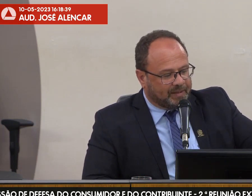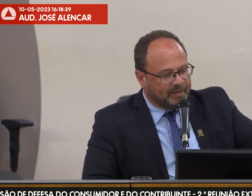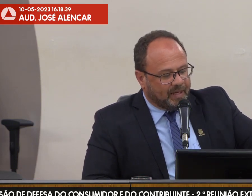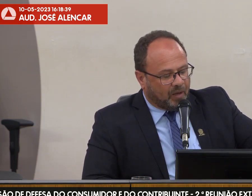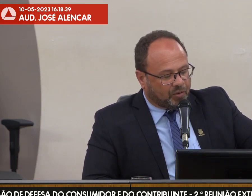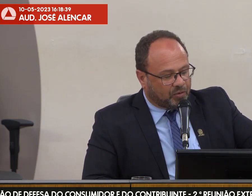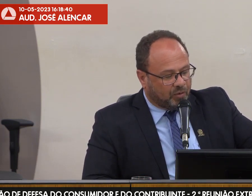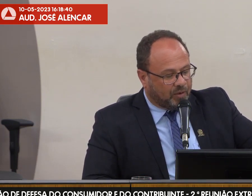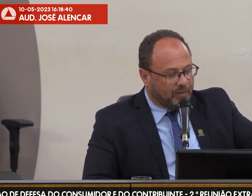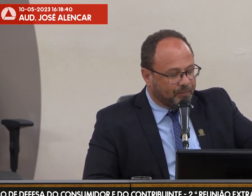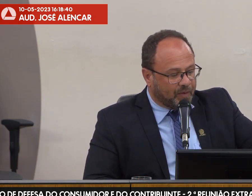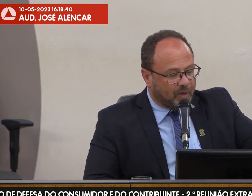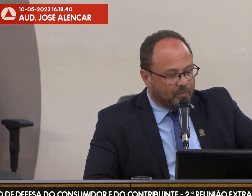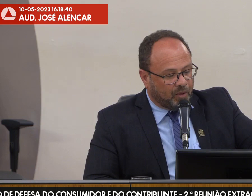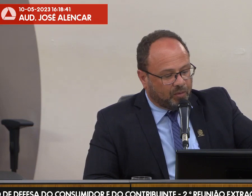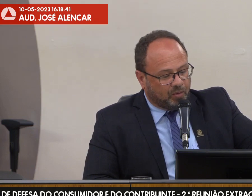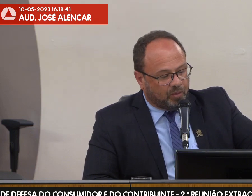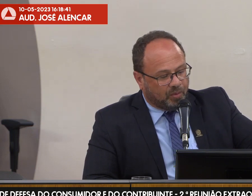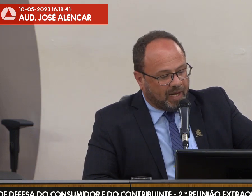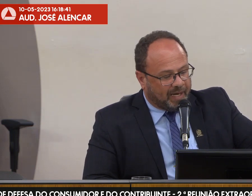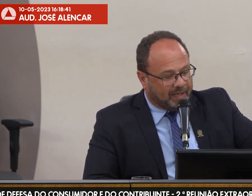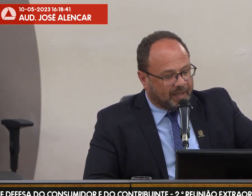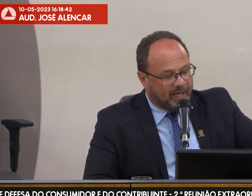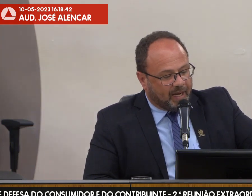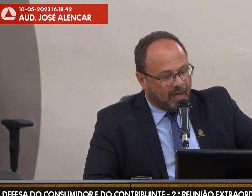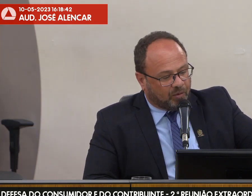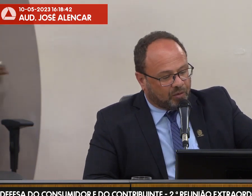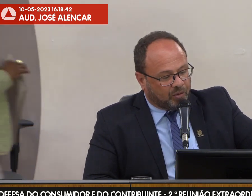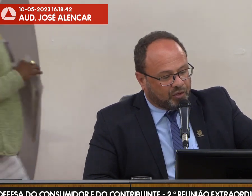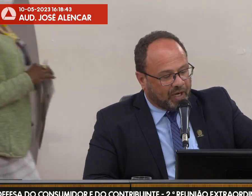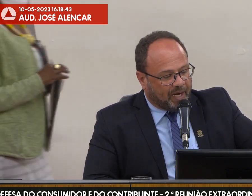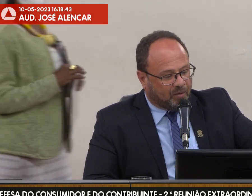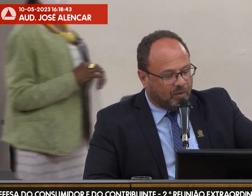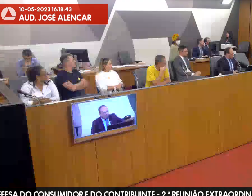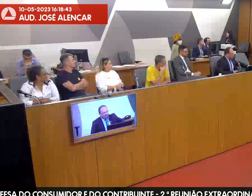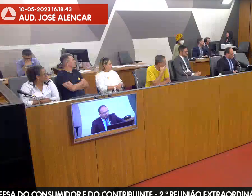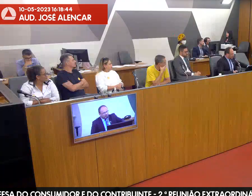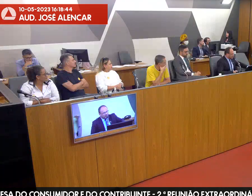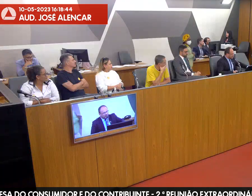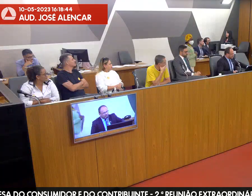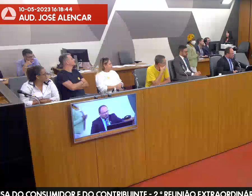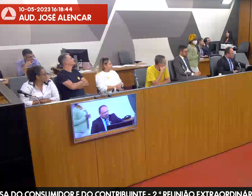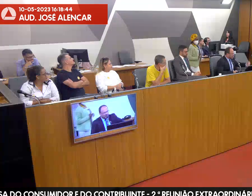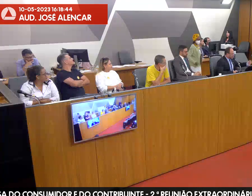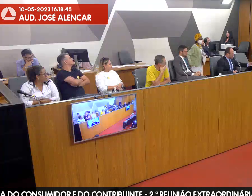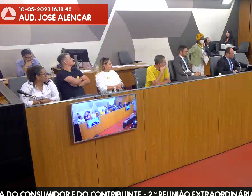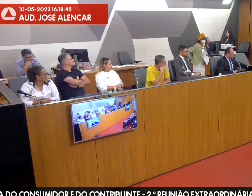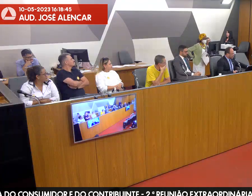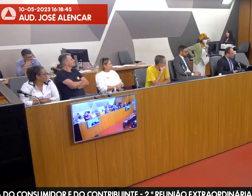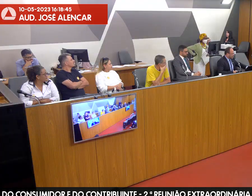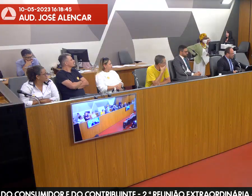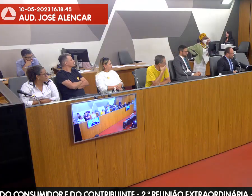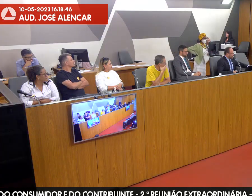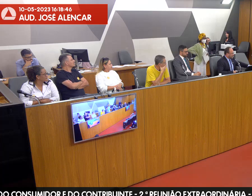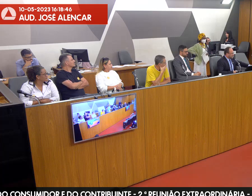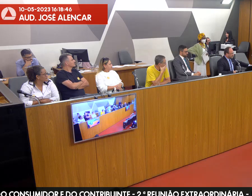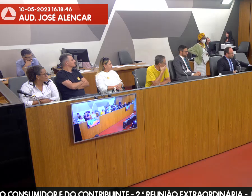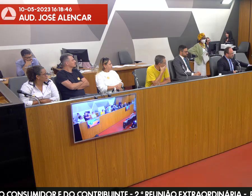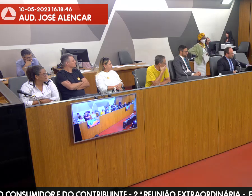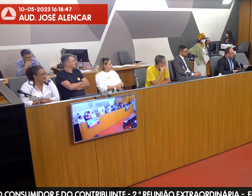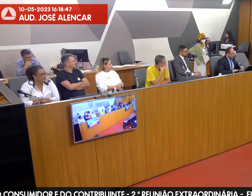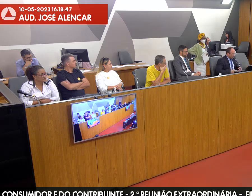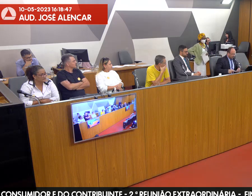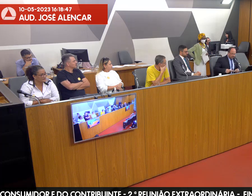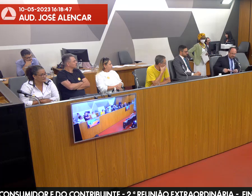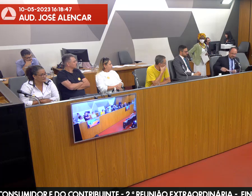Danúbia Helena ao Dr Bruno Bulgarelli ao Dr Thiago ao representante também aqui do mandato Padre João Geraldo